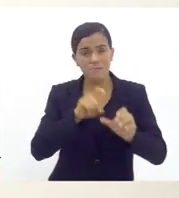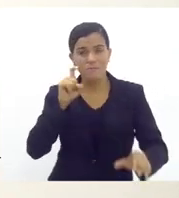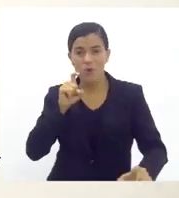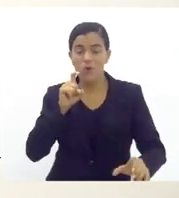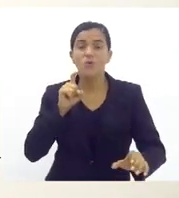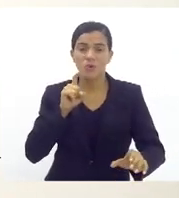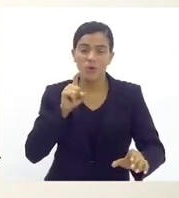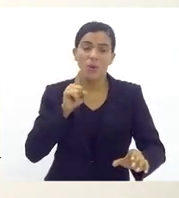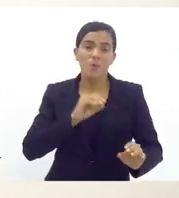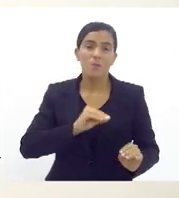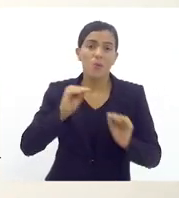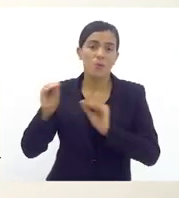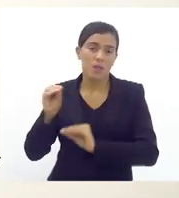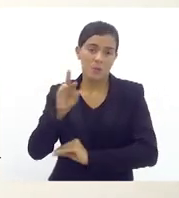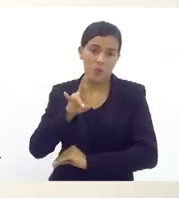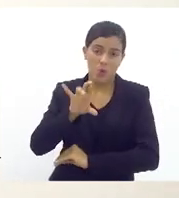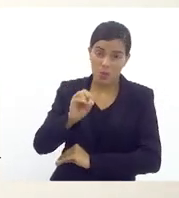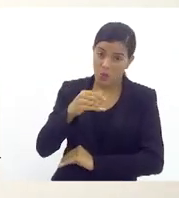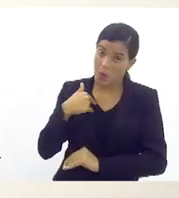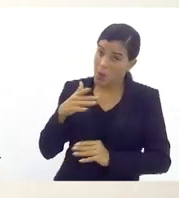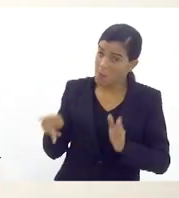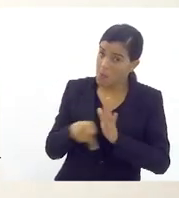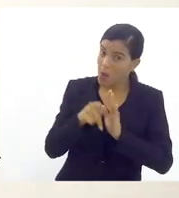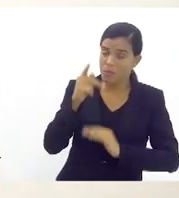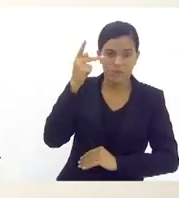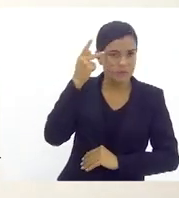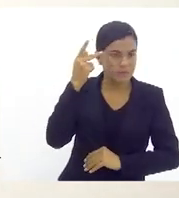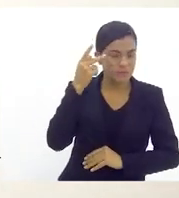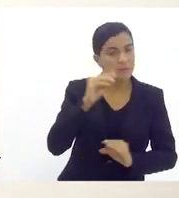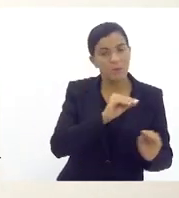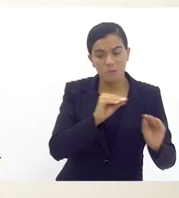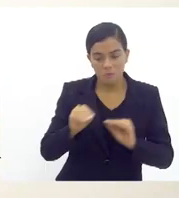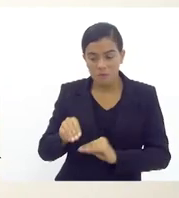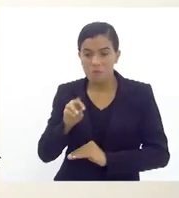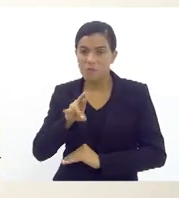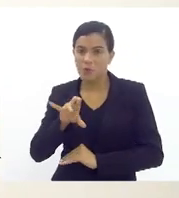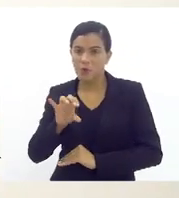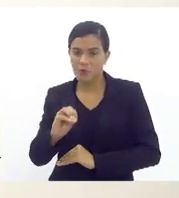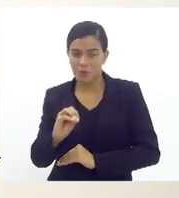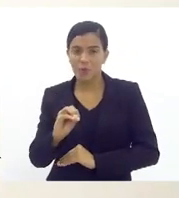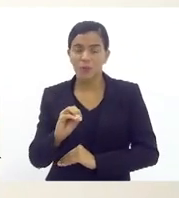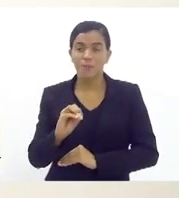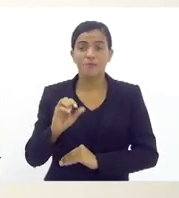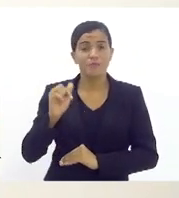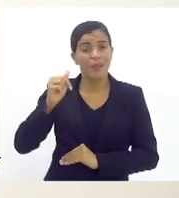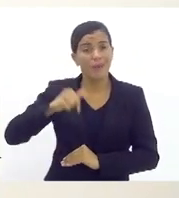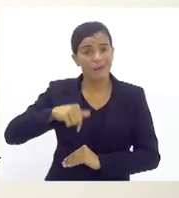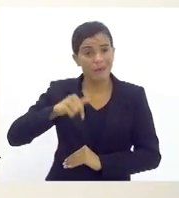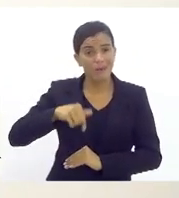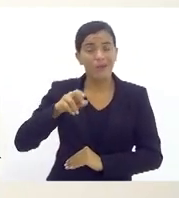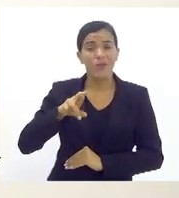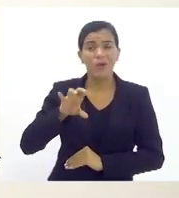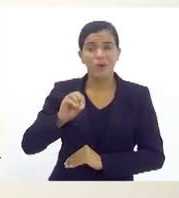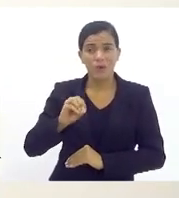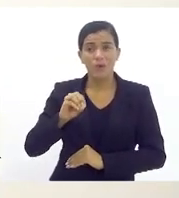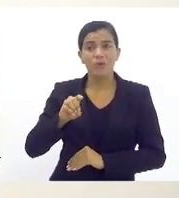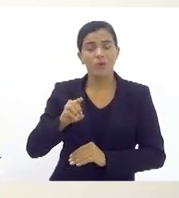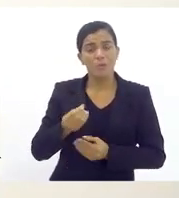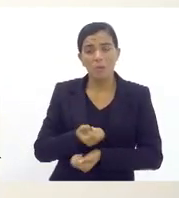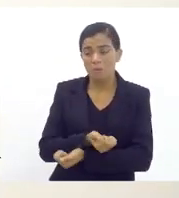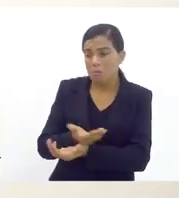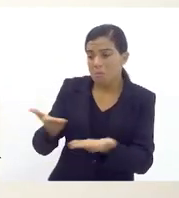Me mudei para o estado do Rio de Janeiro, sou paulista. E aqui no Rio de Janeiro, eu também entreguei meu currículo